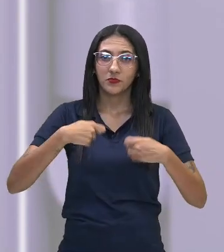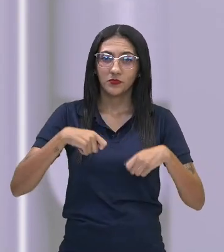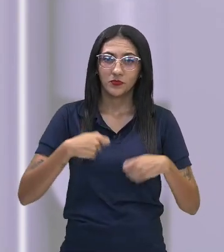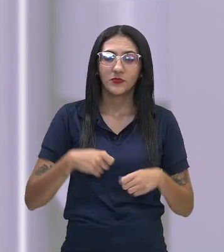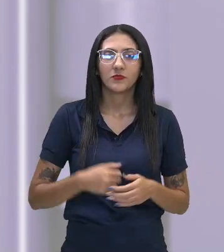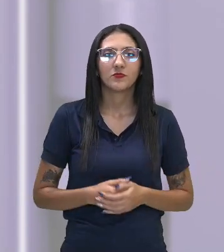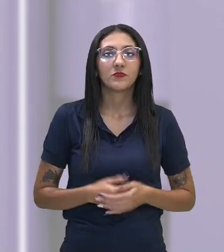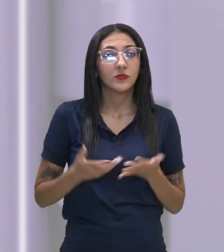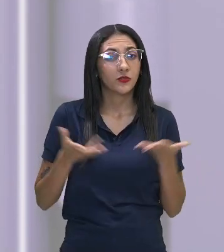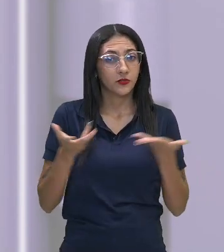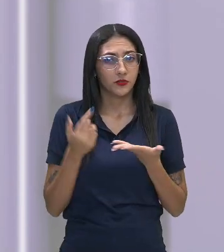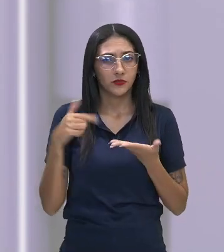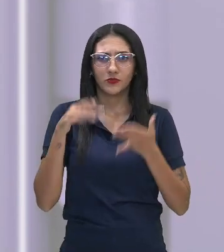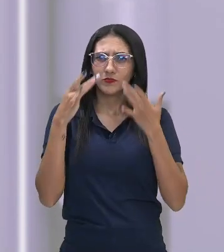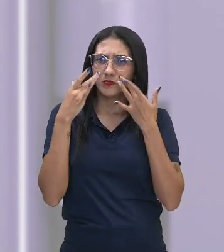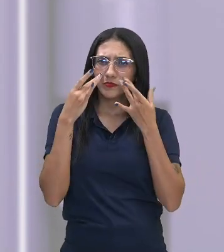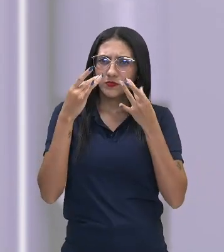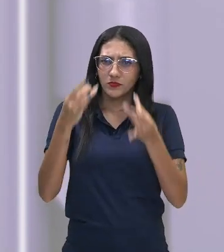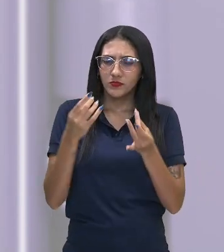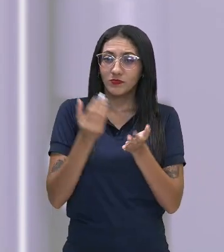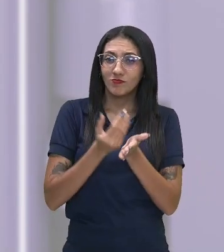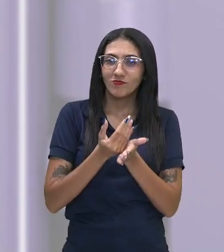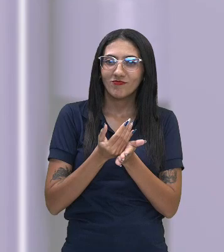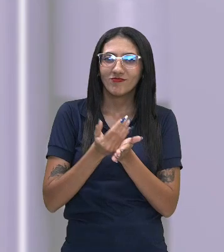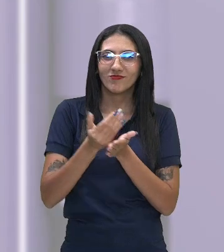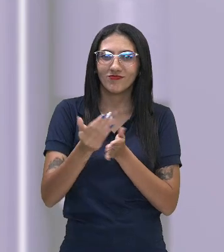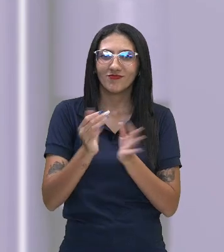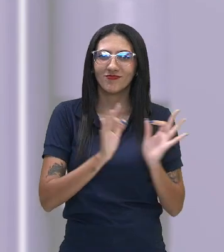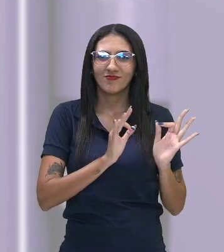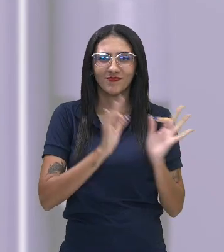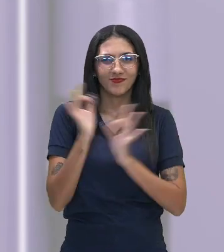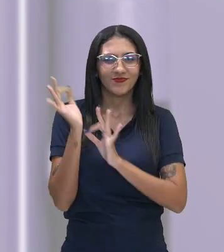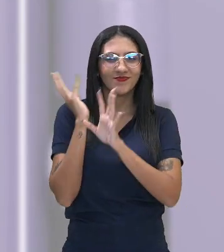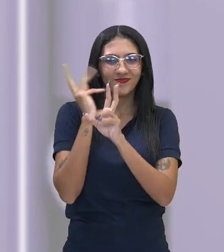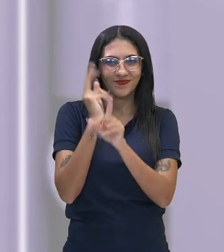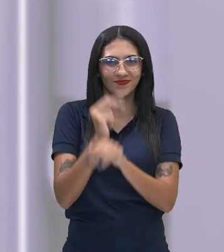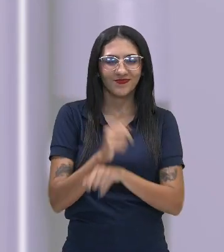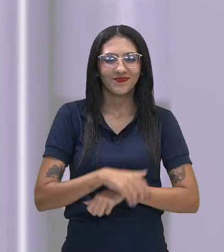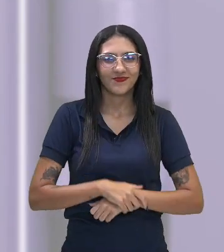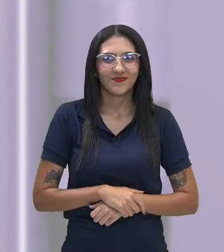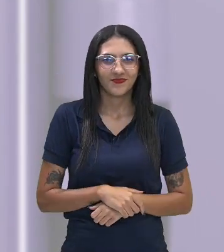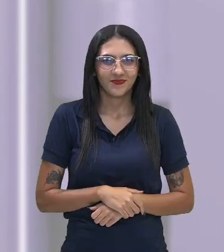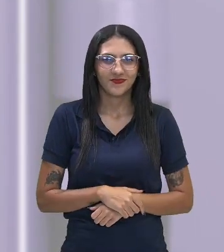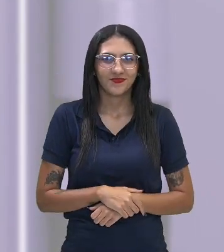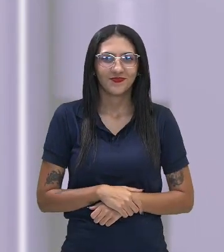Então, pega caneta, papel e vamos de revisão nesse exato momento.